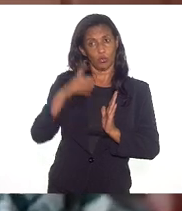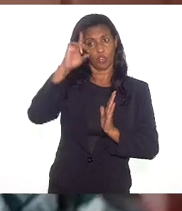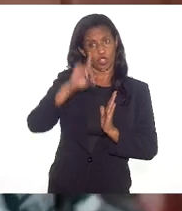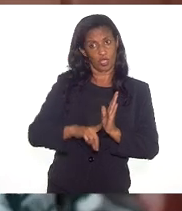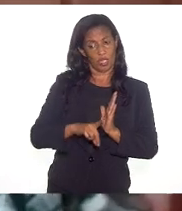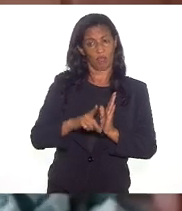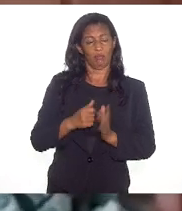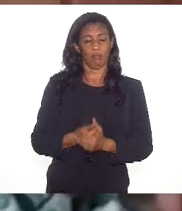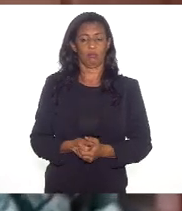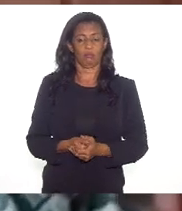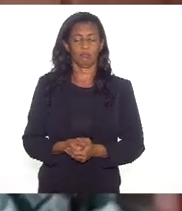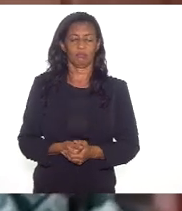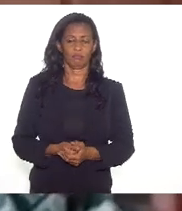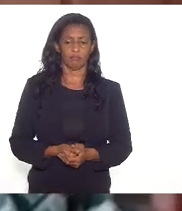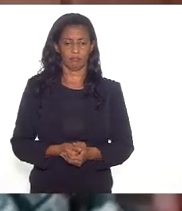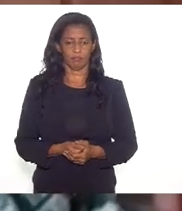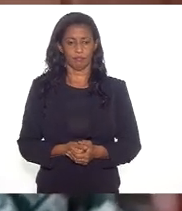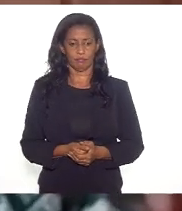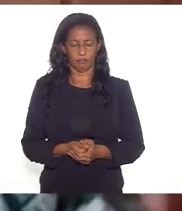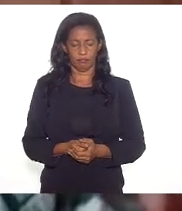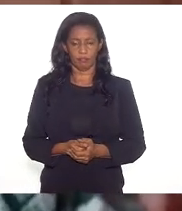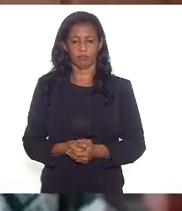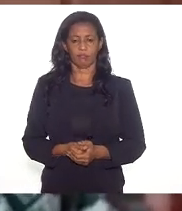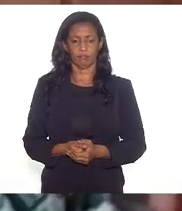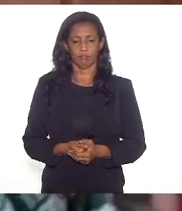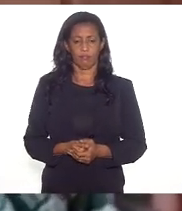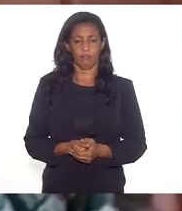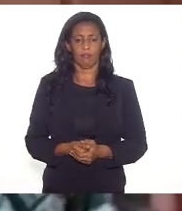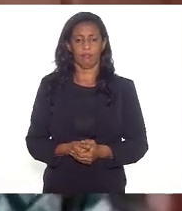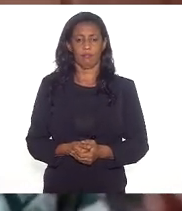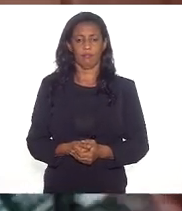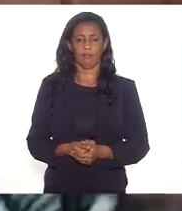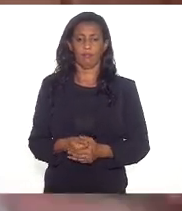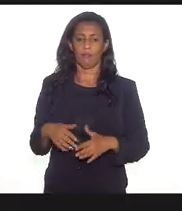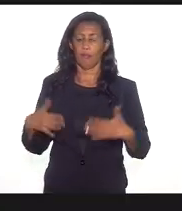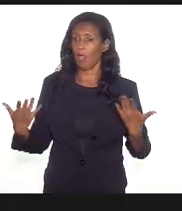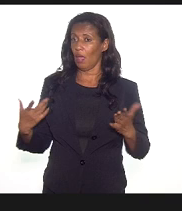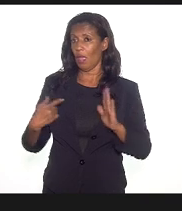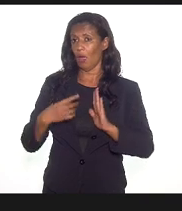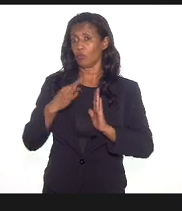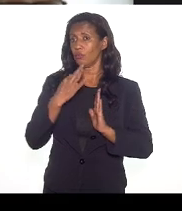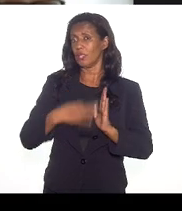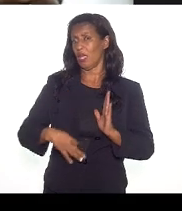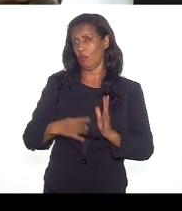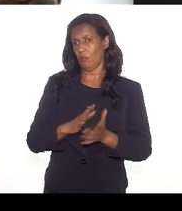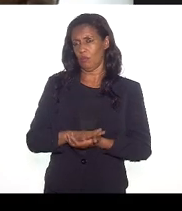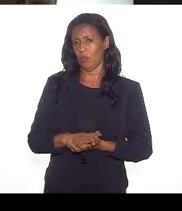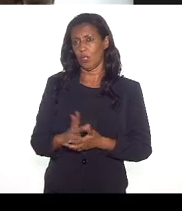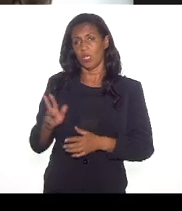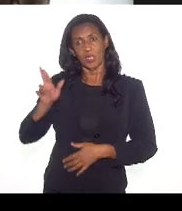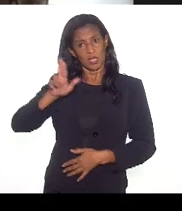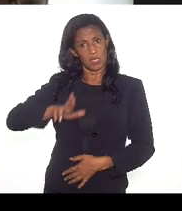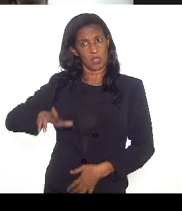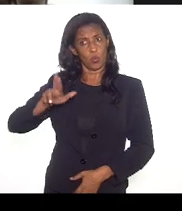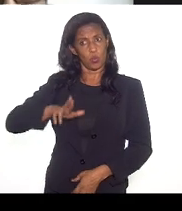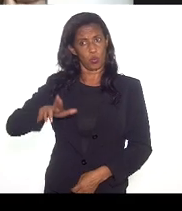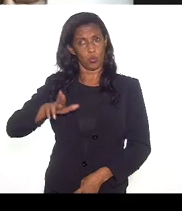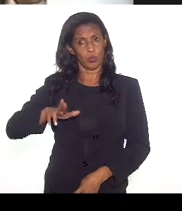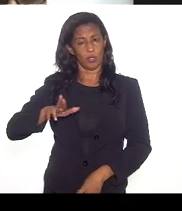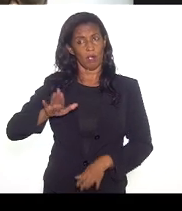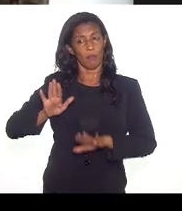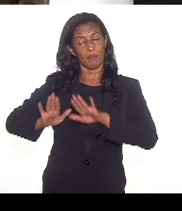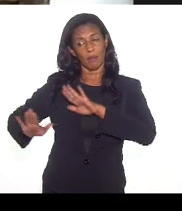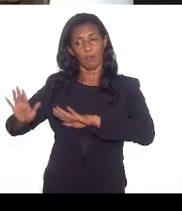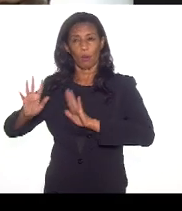direitos estabelecido pelo Estatuto da Criança e do Adolescente. É um termo que se usa, mas é um